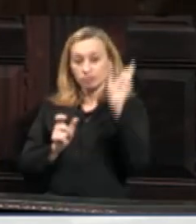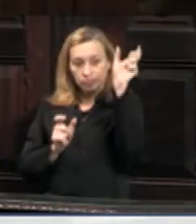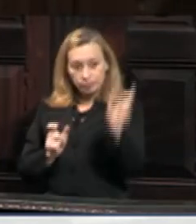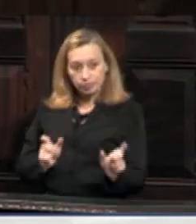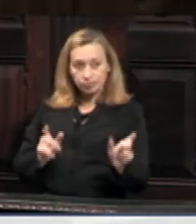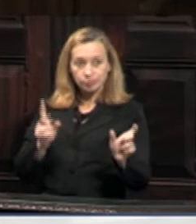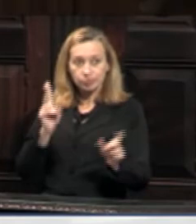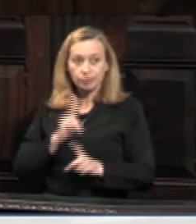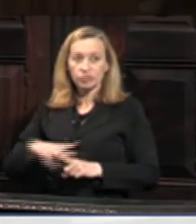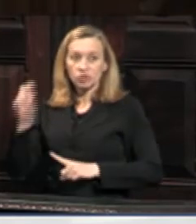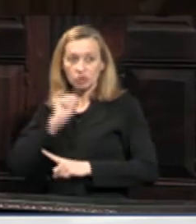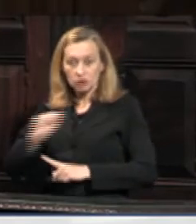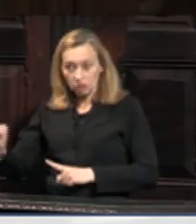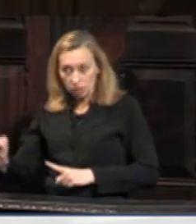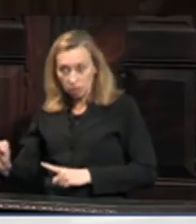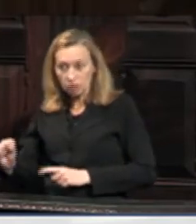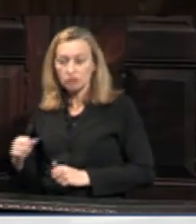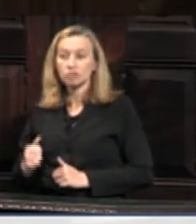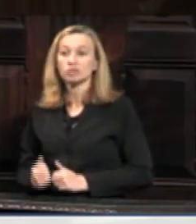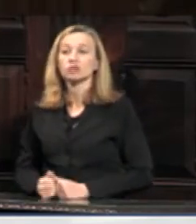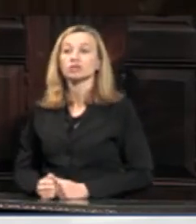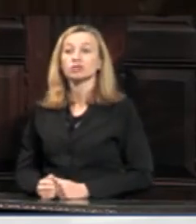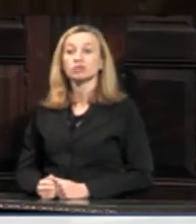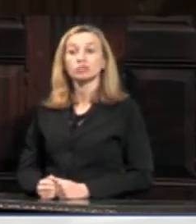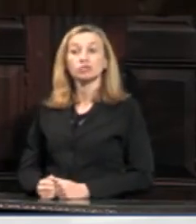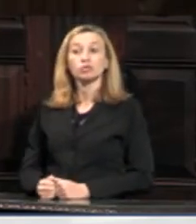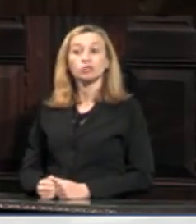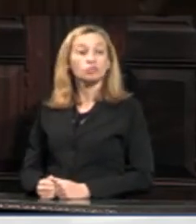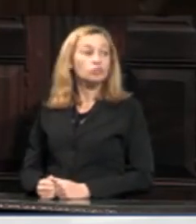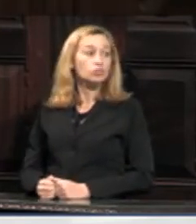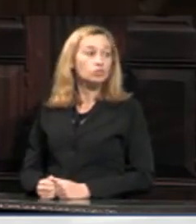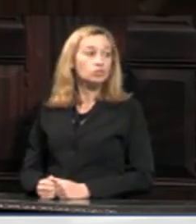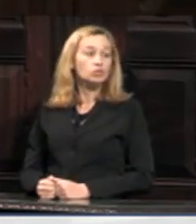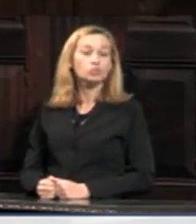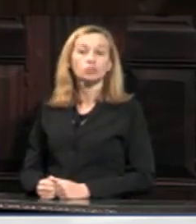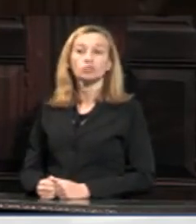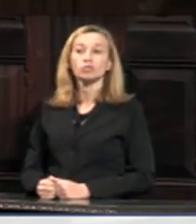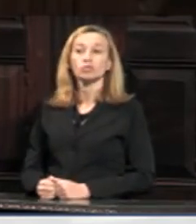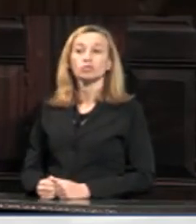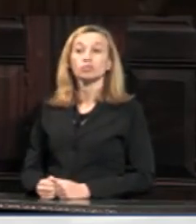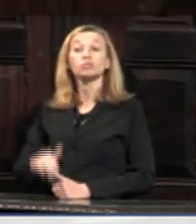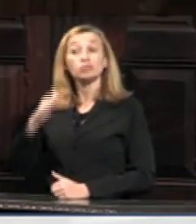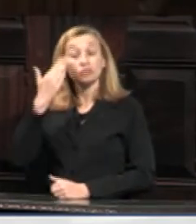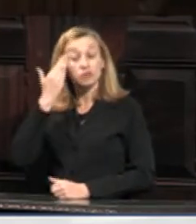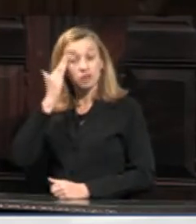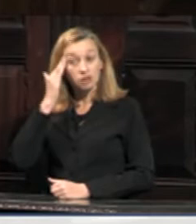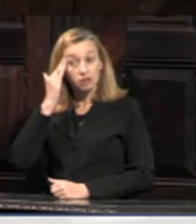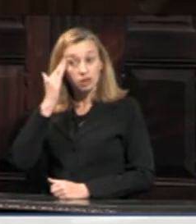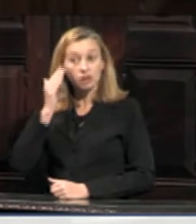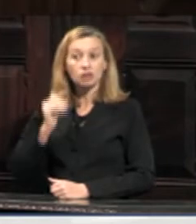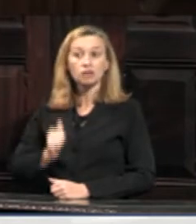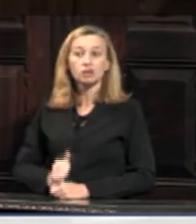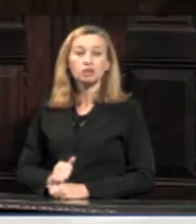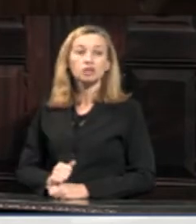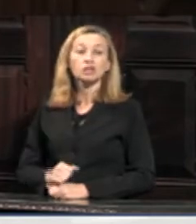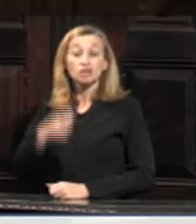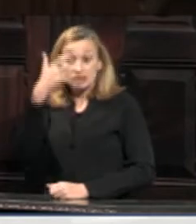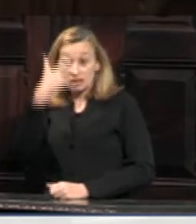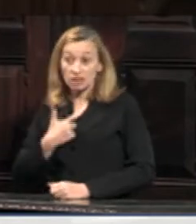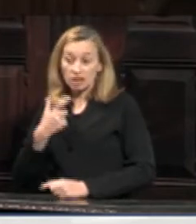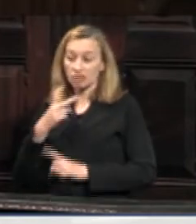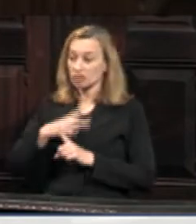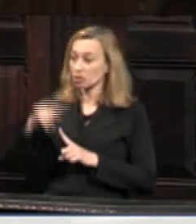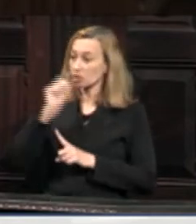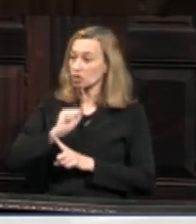sejam magnânimos para entender que ser vitorioso